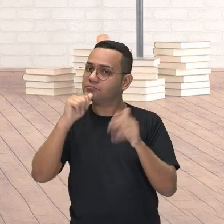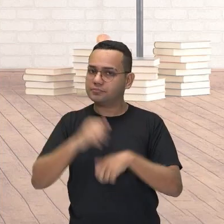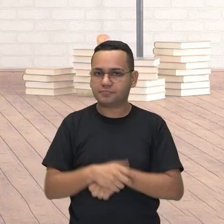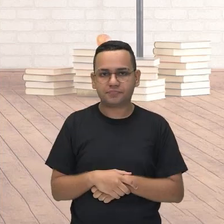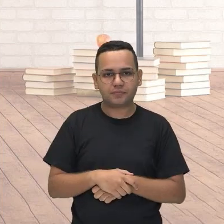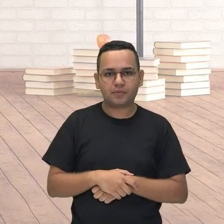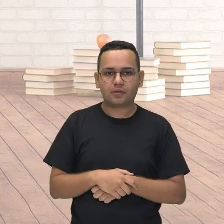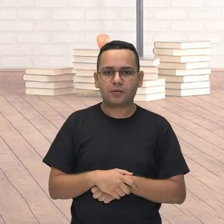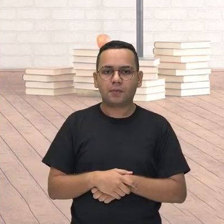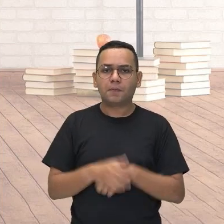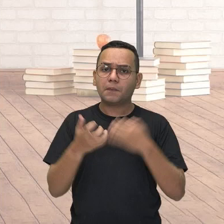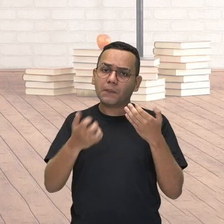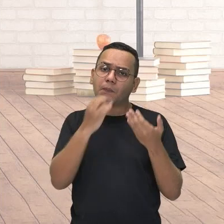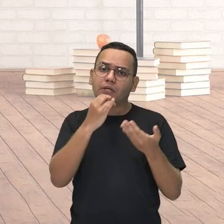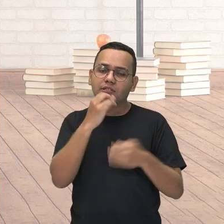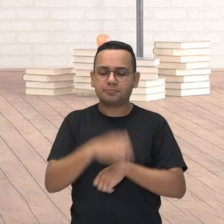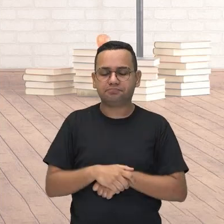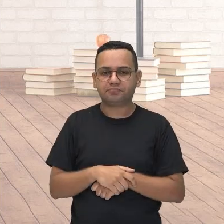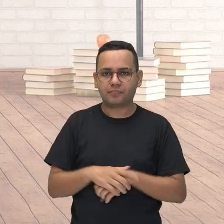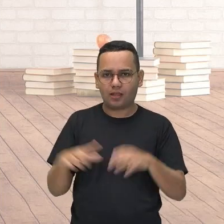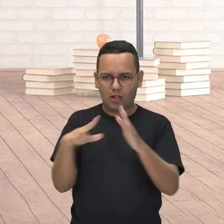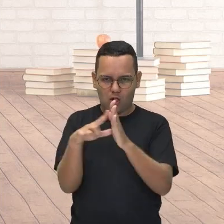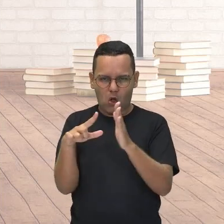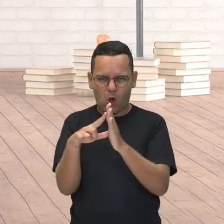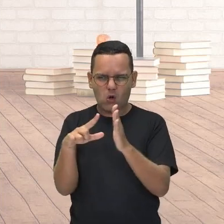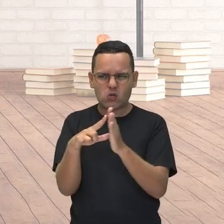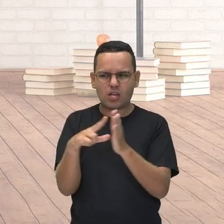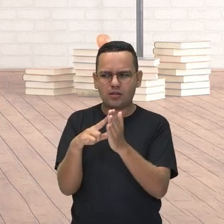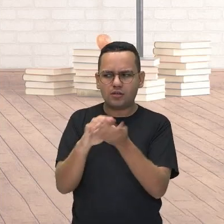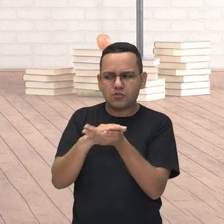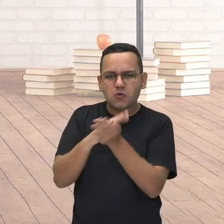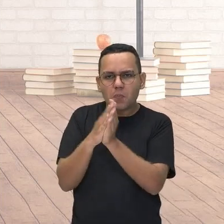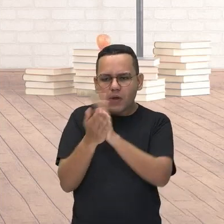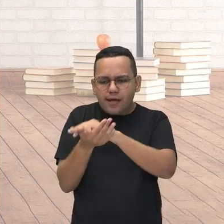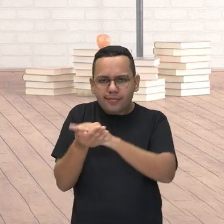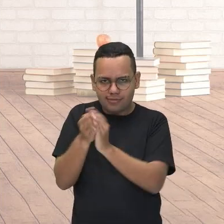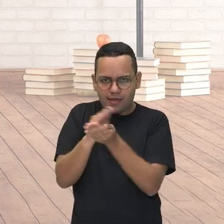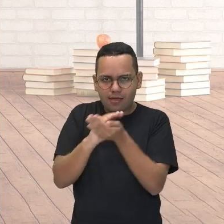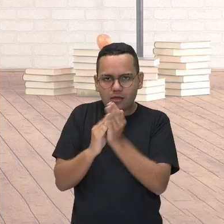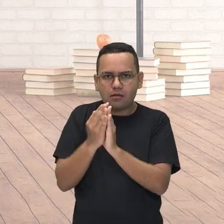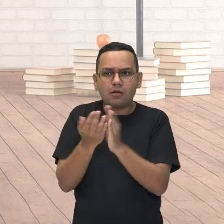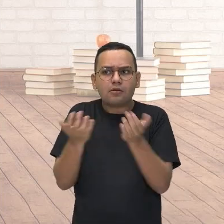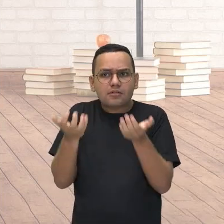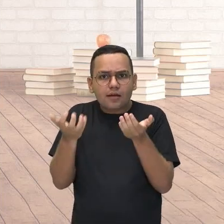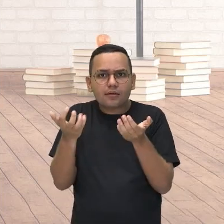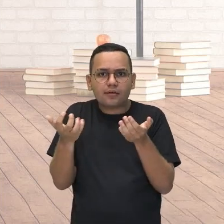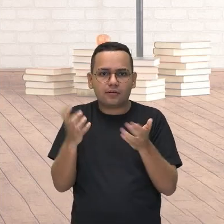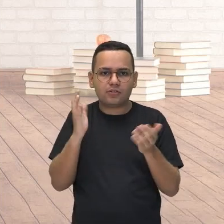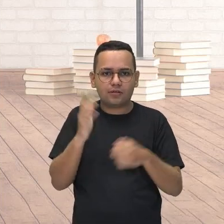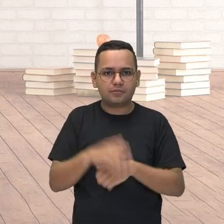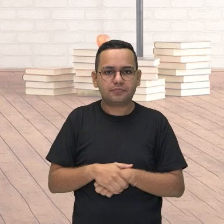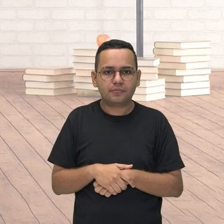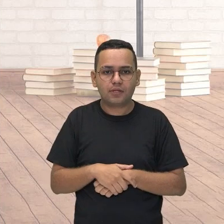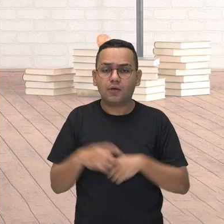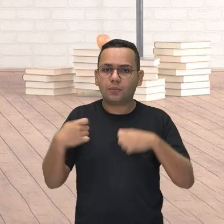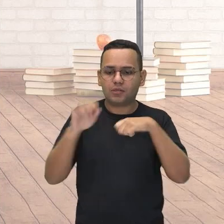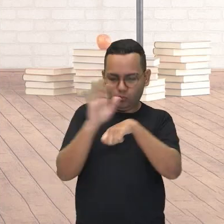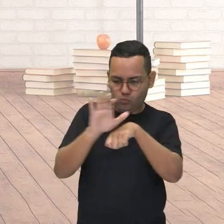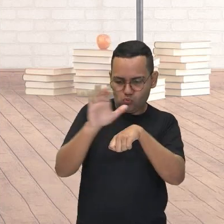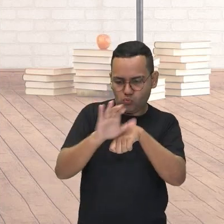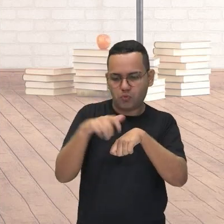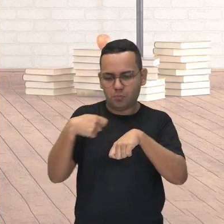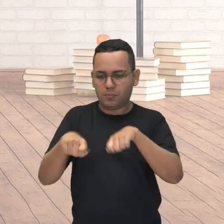brigadeiro aberta. Dentro de 5 anos, eu já passei pelas minhas metas de curto prazo, já sei que eu preciso do meu curso, preciso